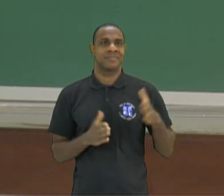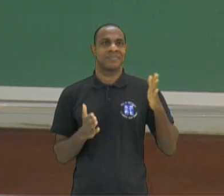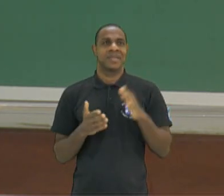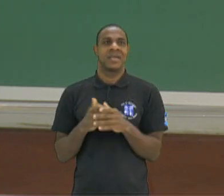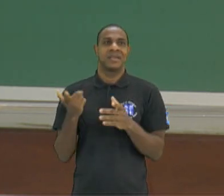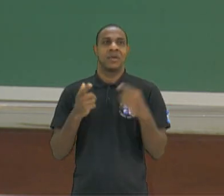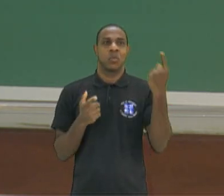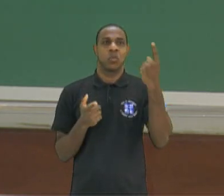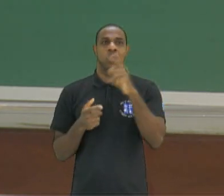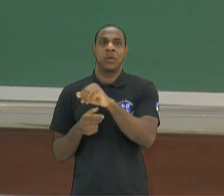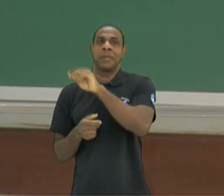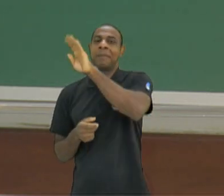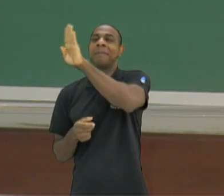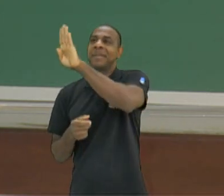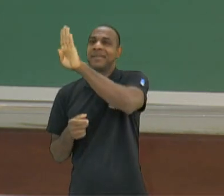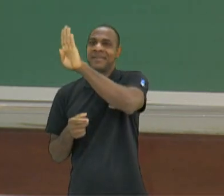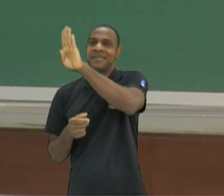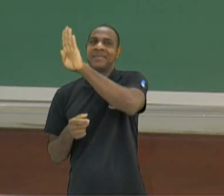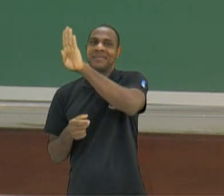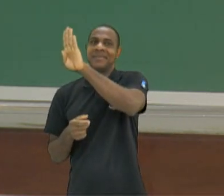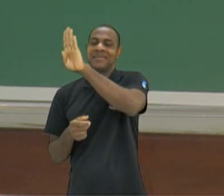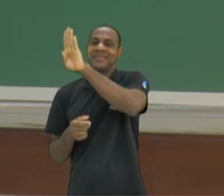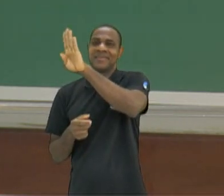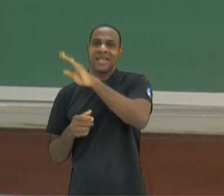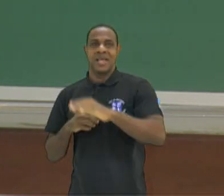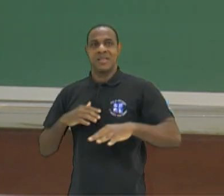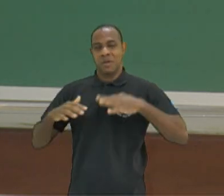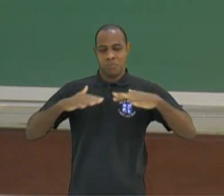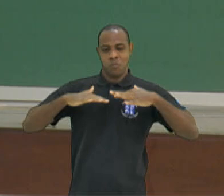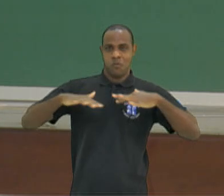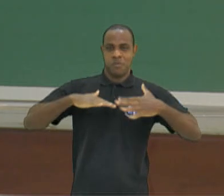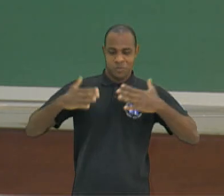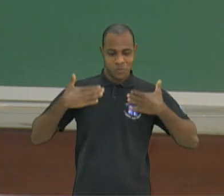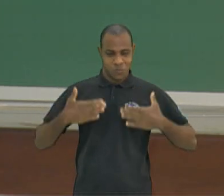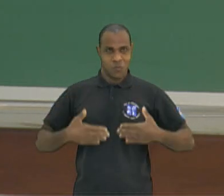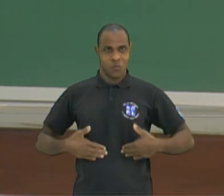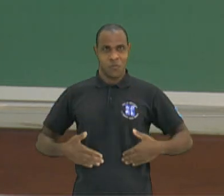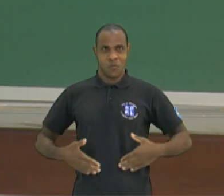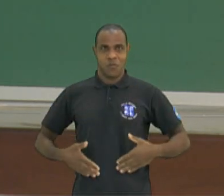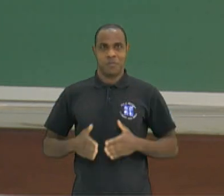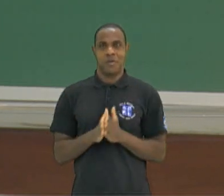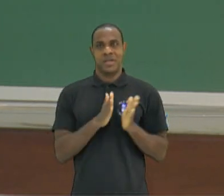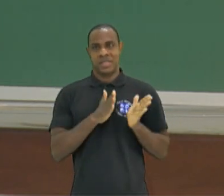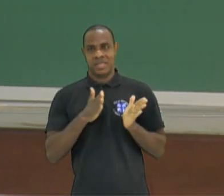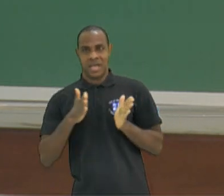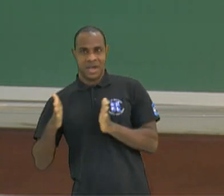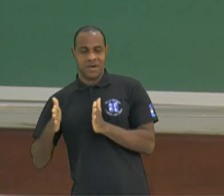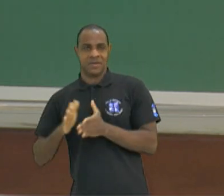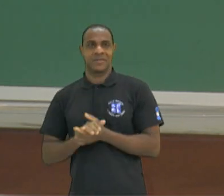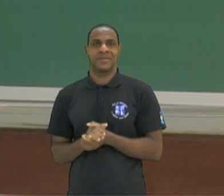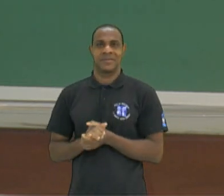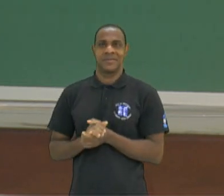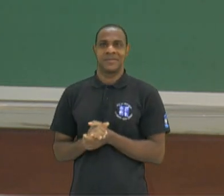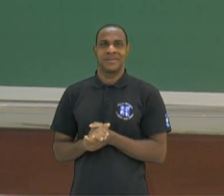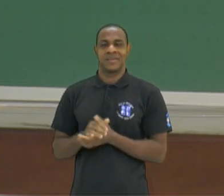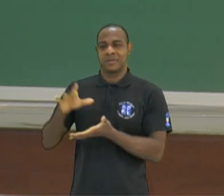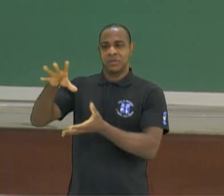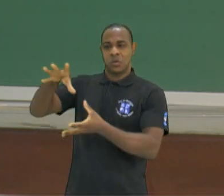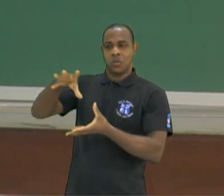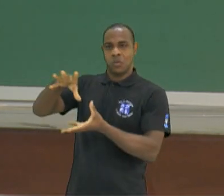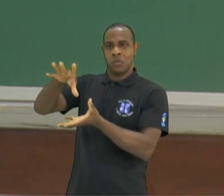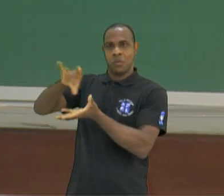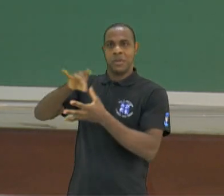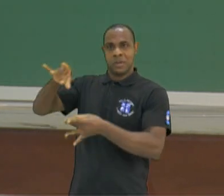your screen character. Movimente o seu corpo na ordem de mudar ou movimentar o seu personagem. Other